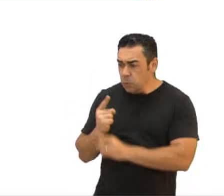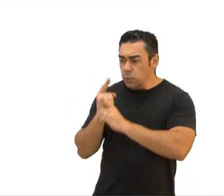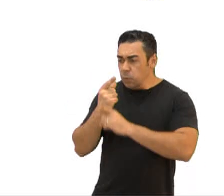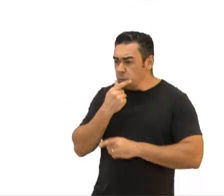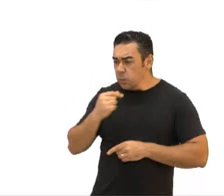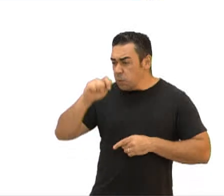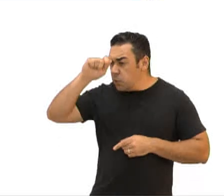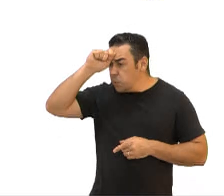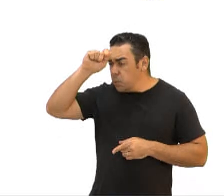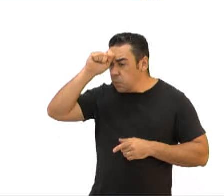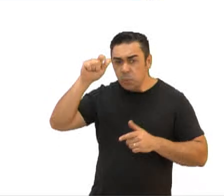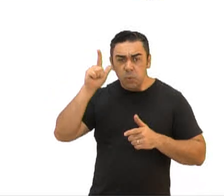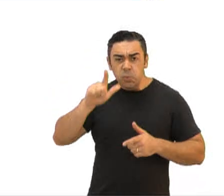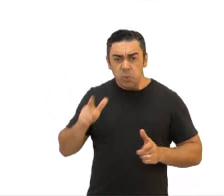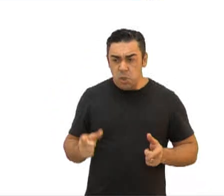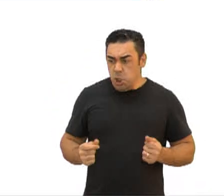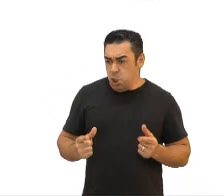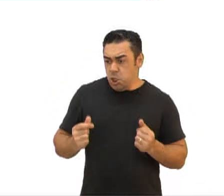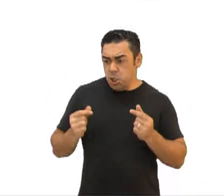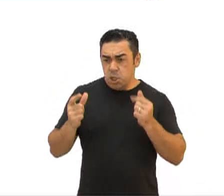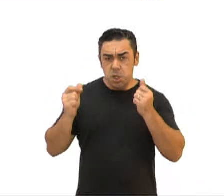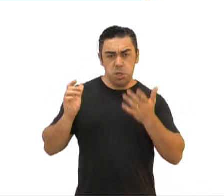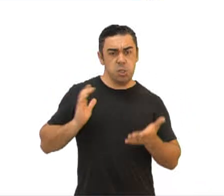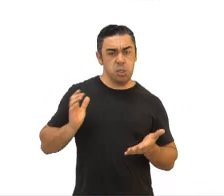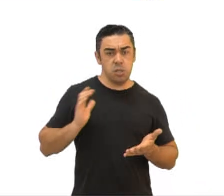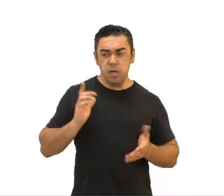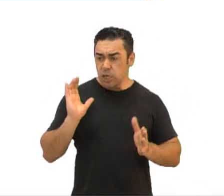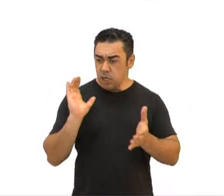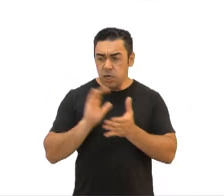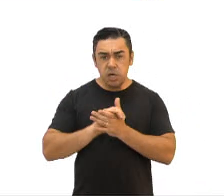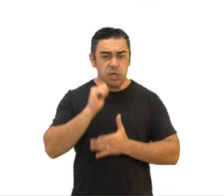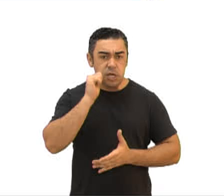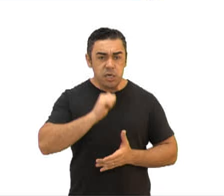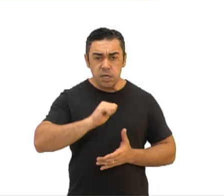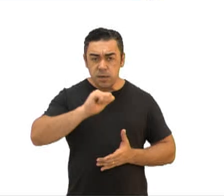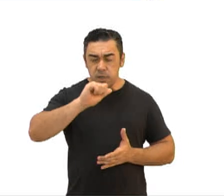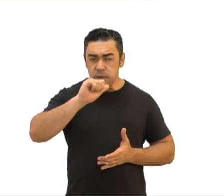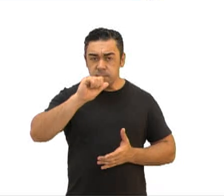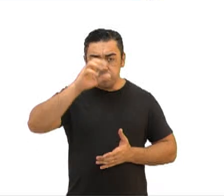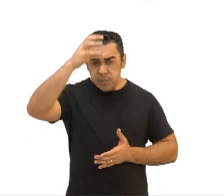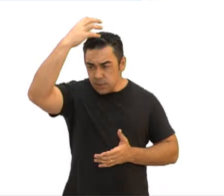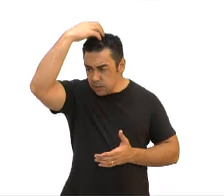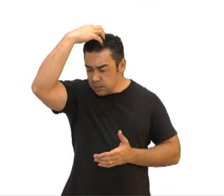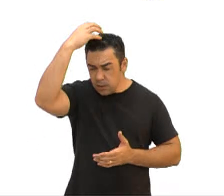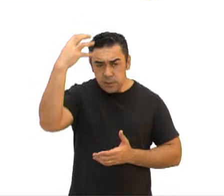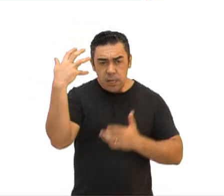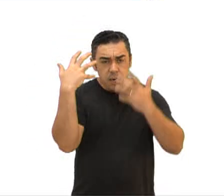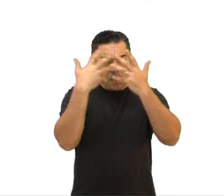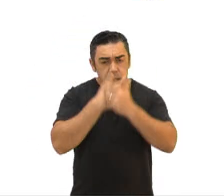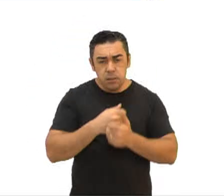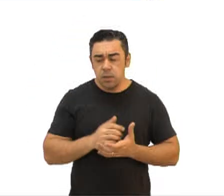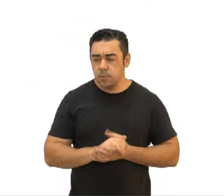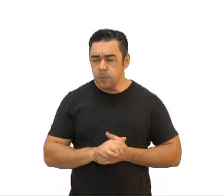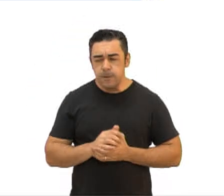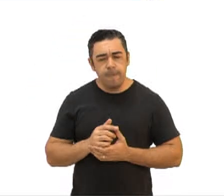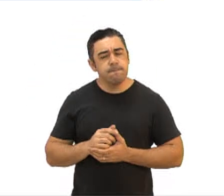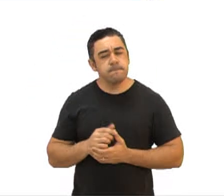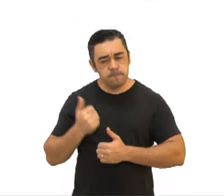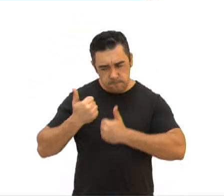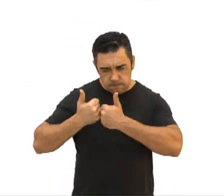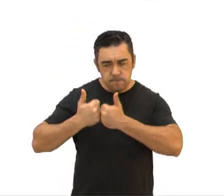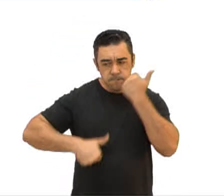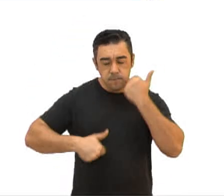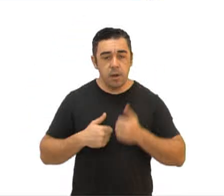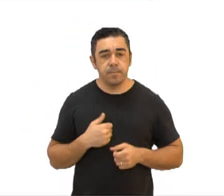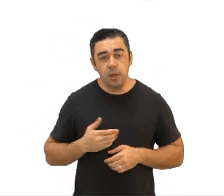homem mais rico do mundo, e casado com uma princesa doce, quis se vingar. Disfarçou-se de vendedor